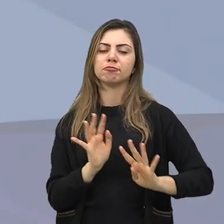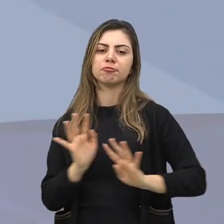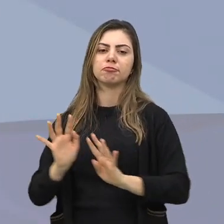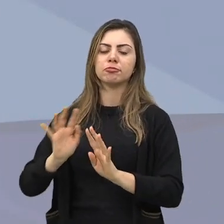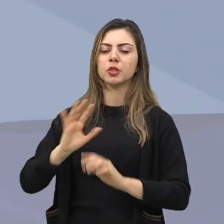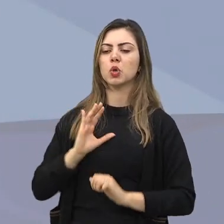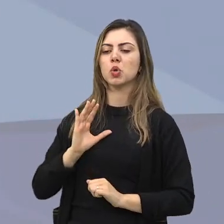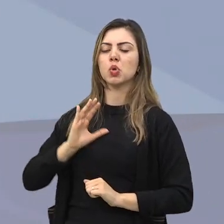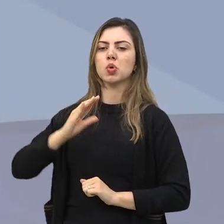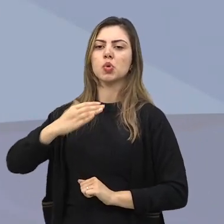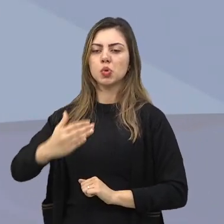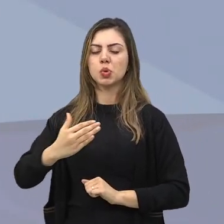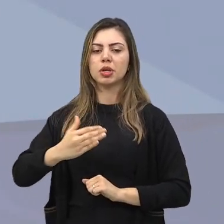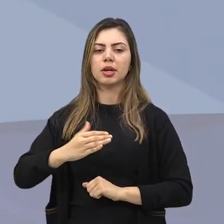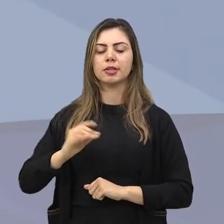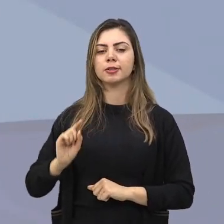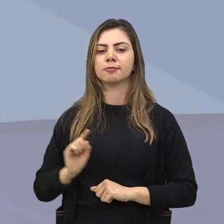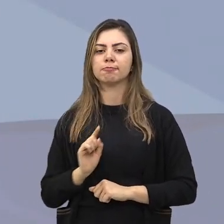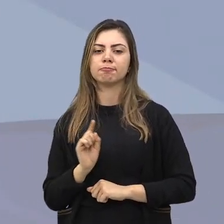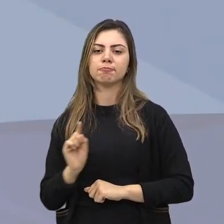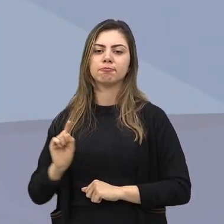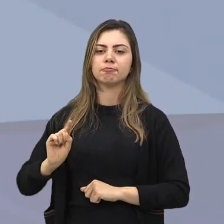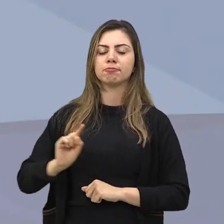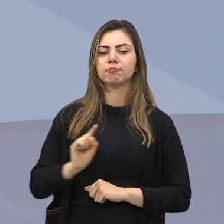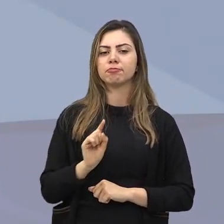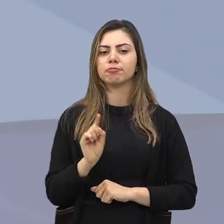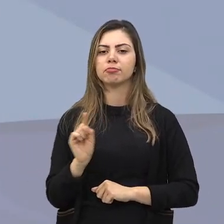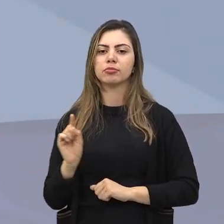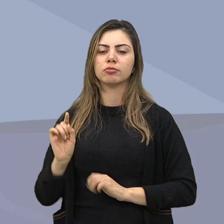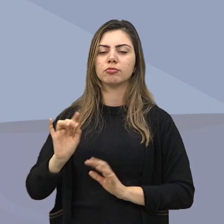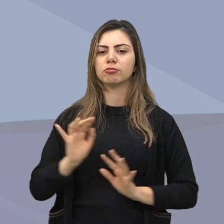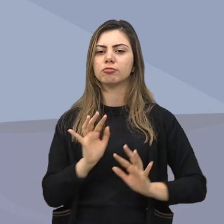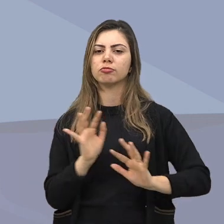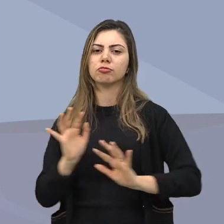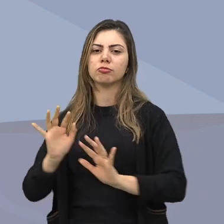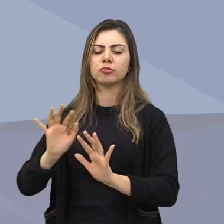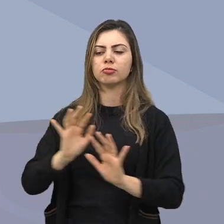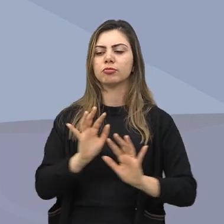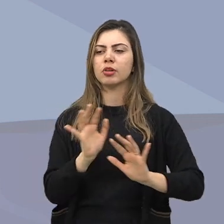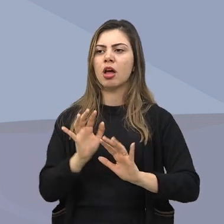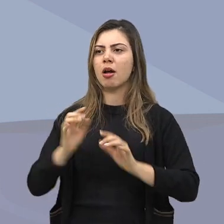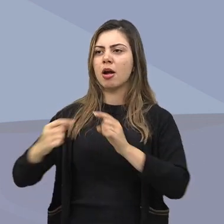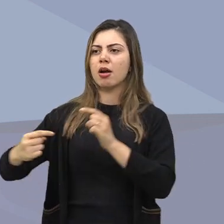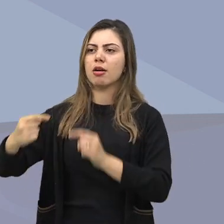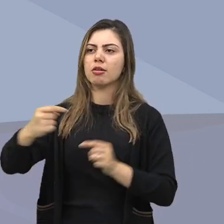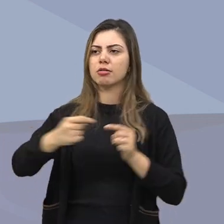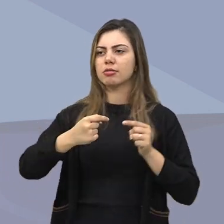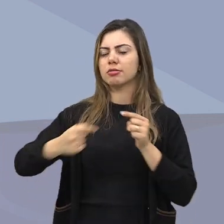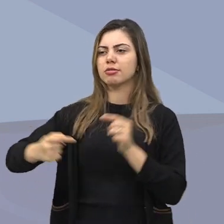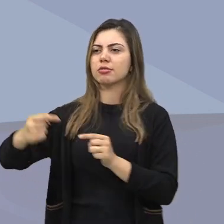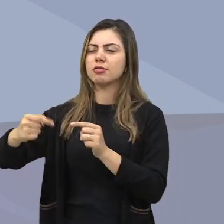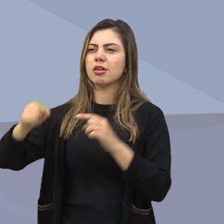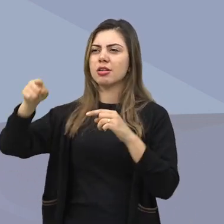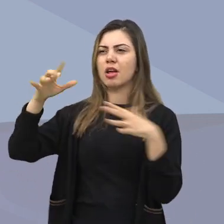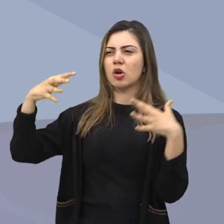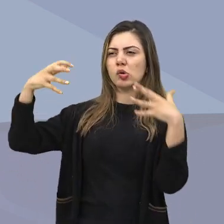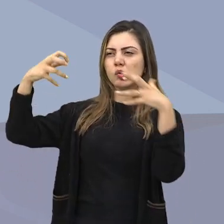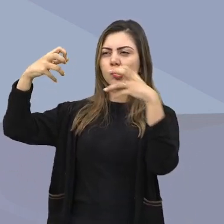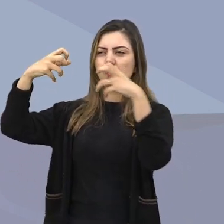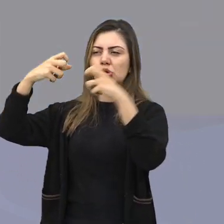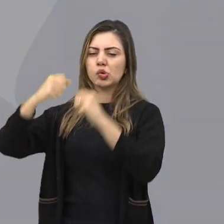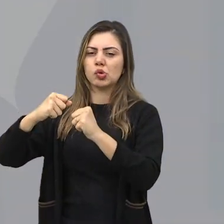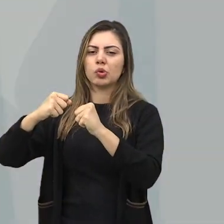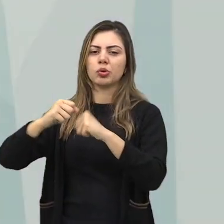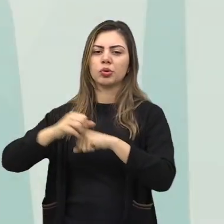sua coragem e determinação, Maia liderou os habitantes da floresta em uma batalha épica contra a escuridão que se